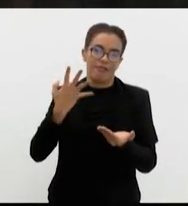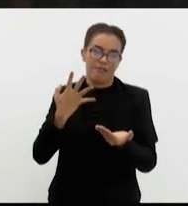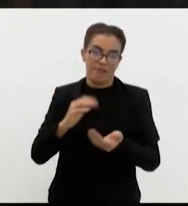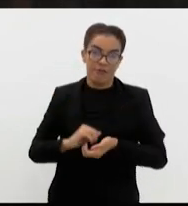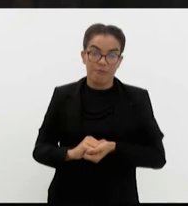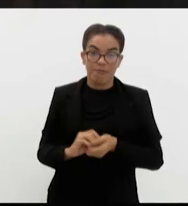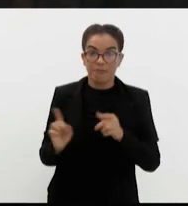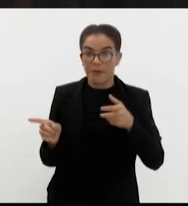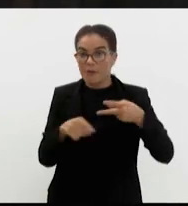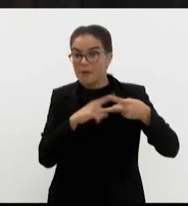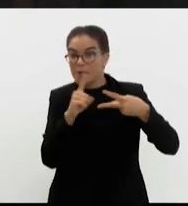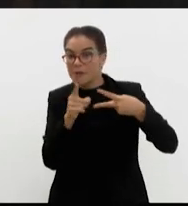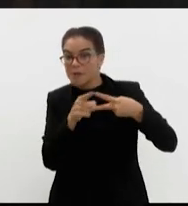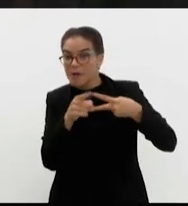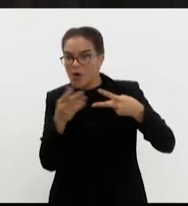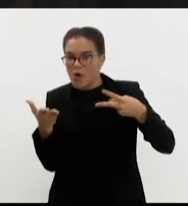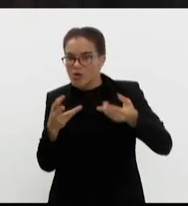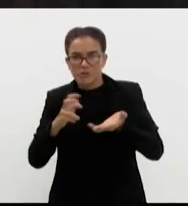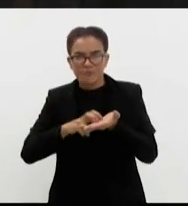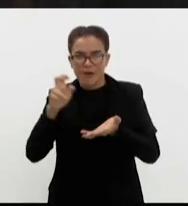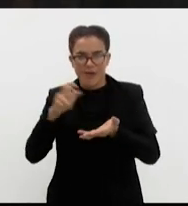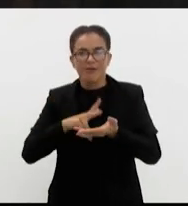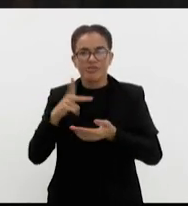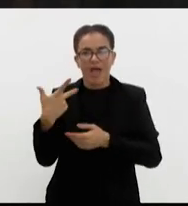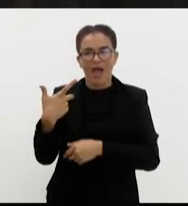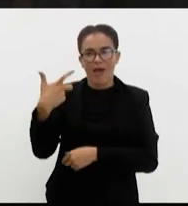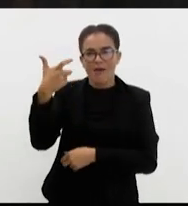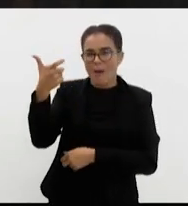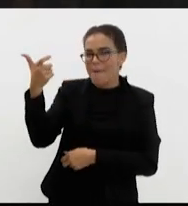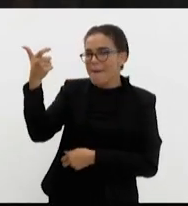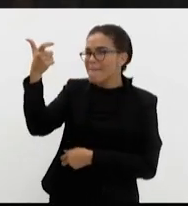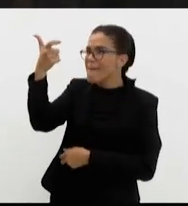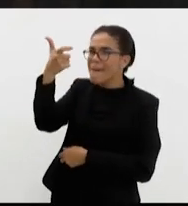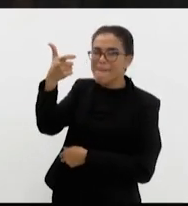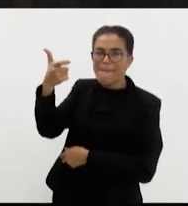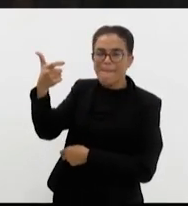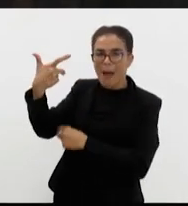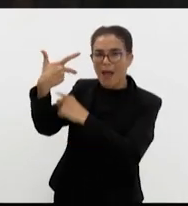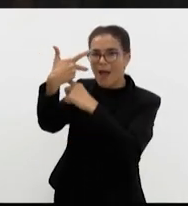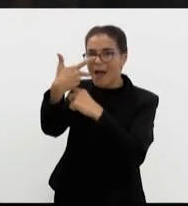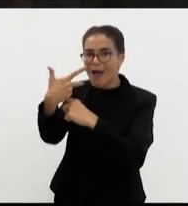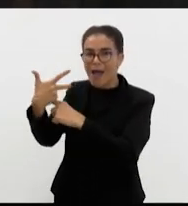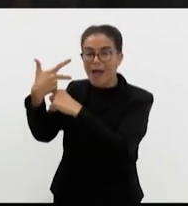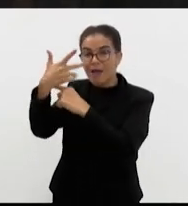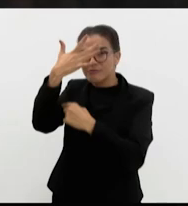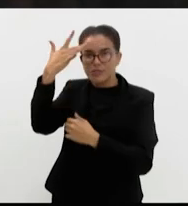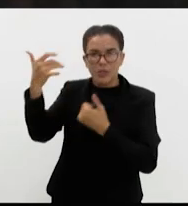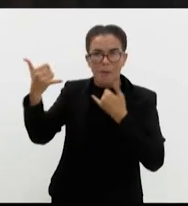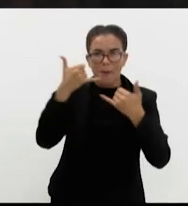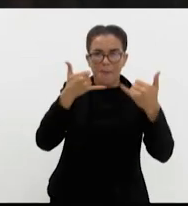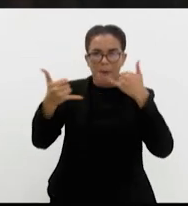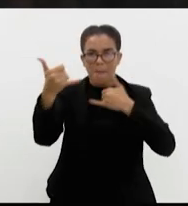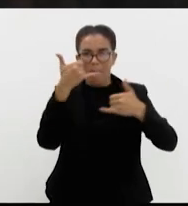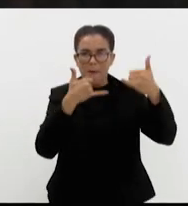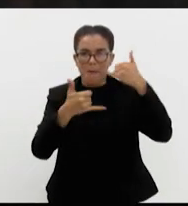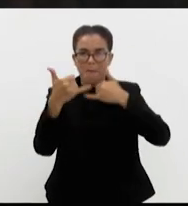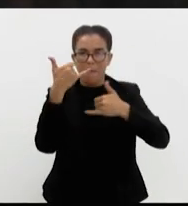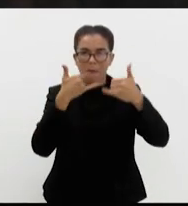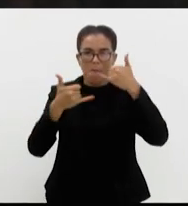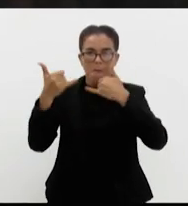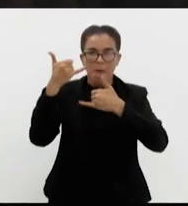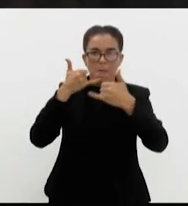primeiro ponto hoje cedo já fiz um vídeo nas minhas redes sociais e aí recebi inúmeras ligações enfim inclusive